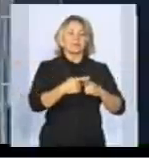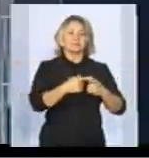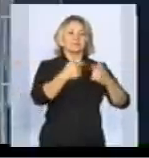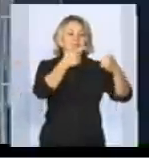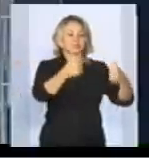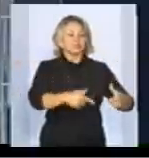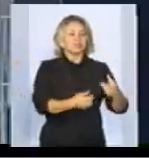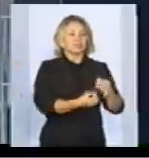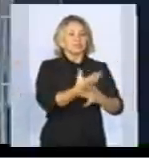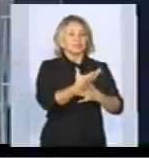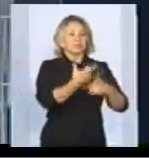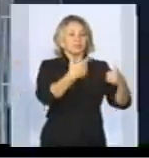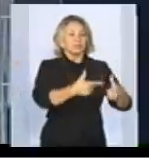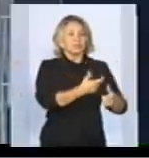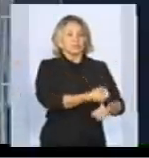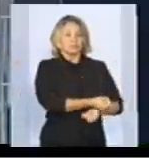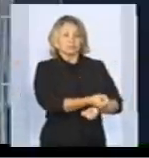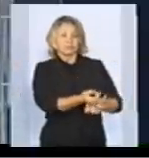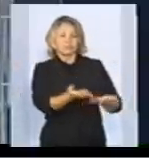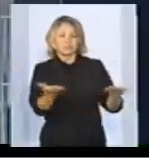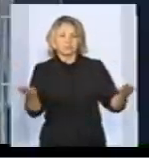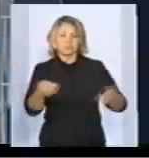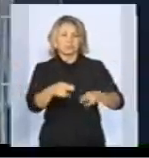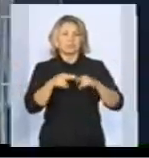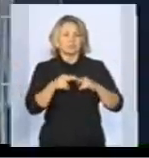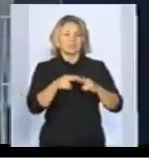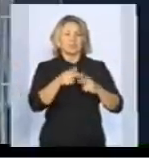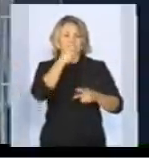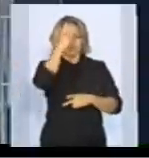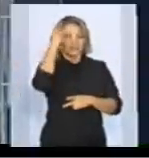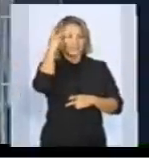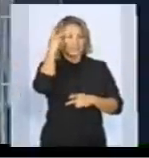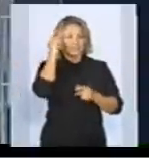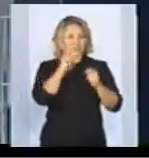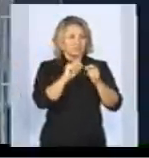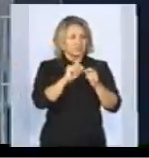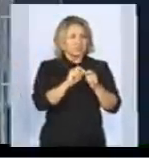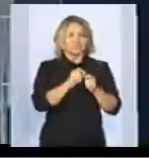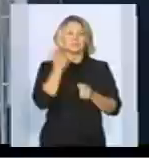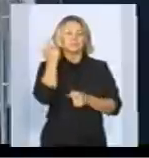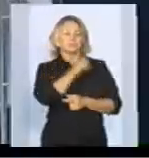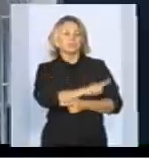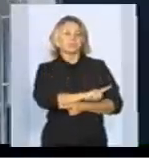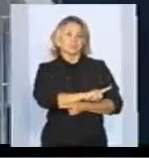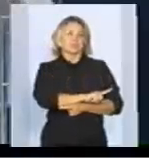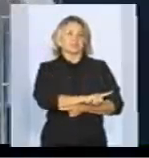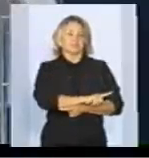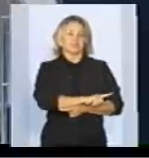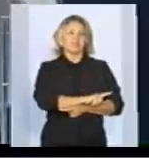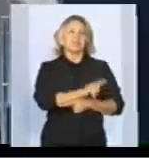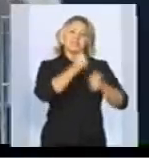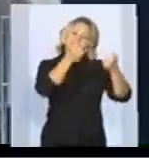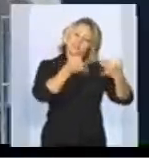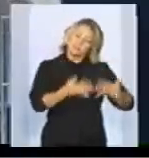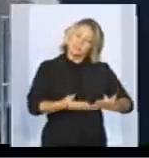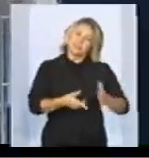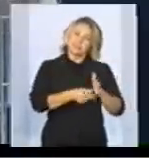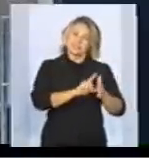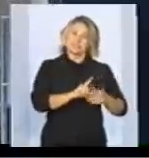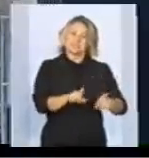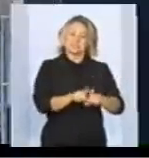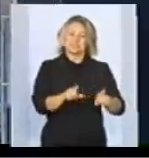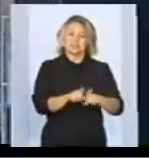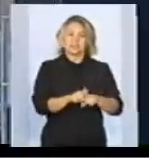diversidade o que como veremos pelas mãos do próprio mercado não foi possível já foi falado aqui que a